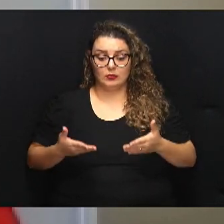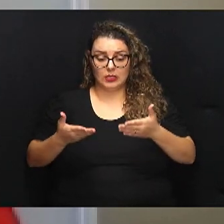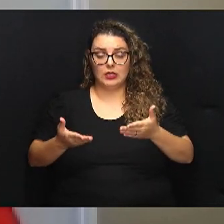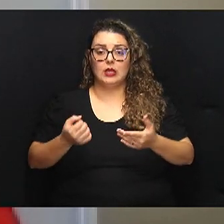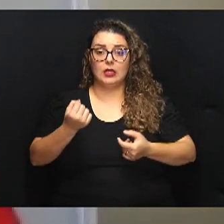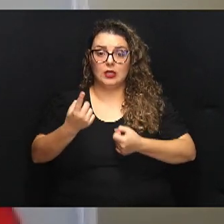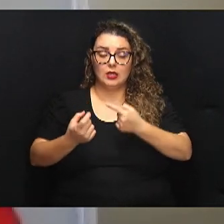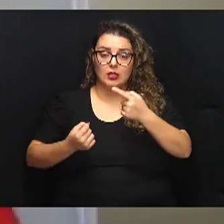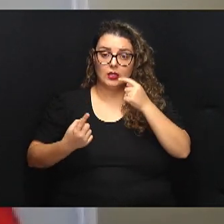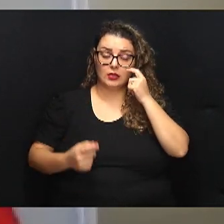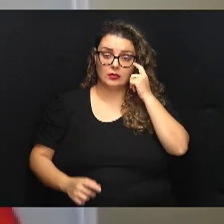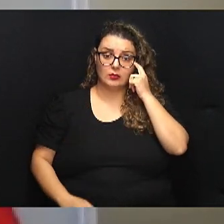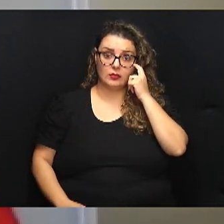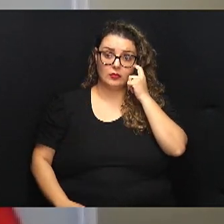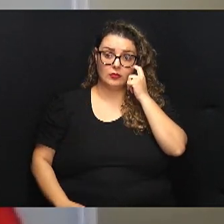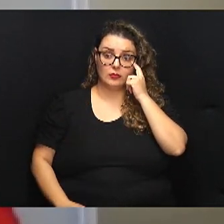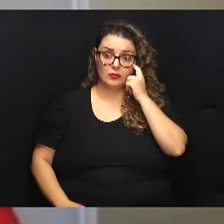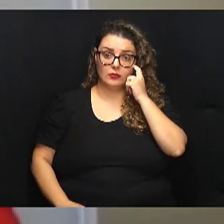alguns